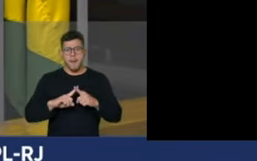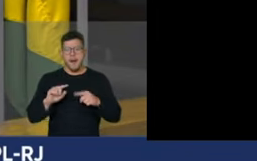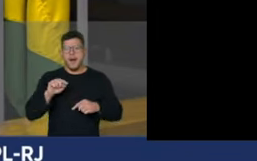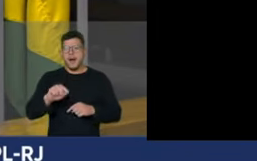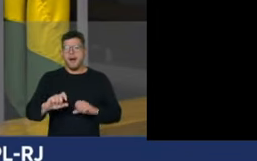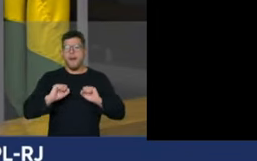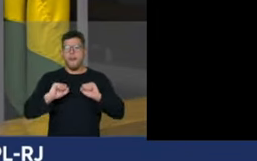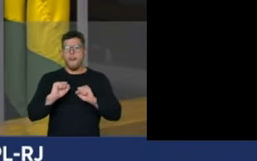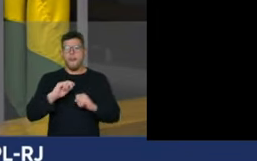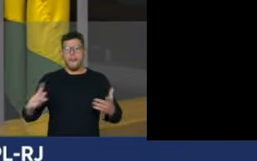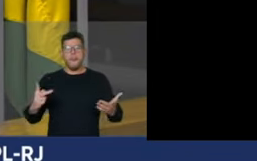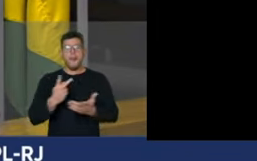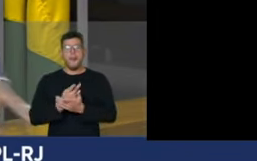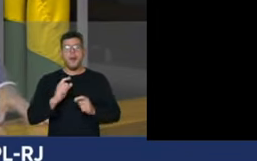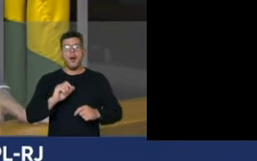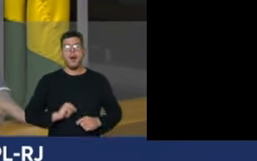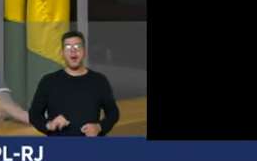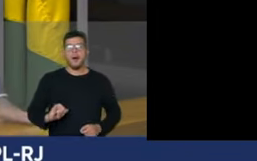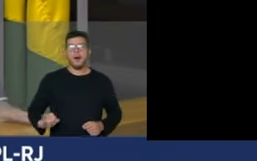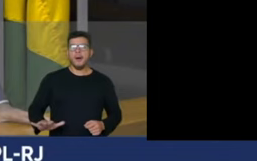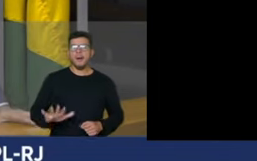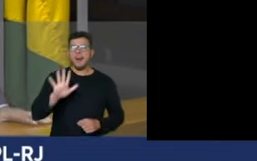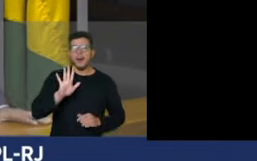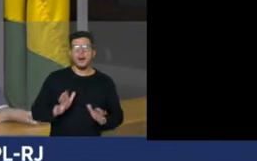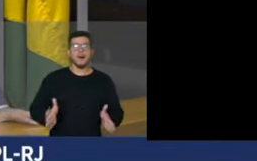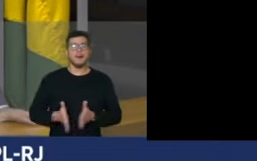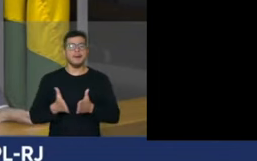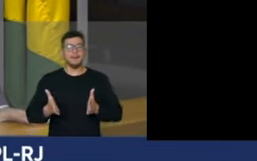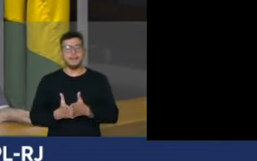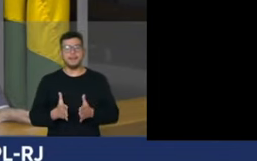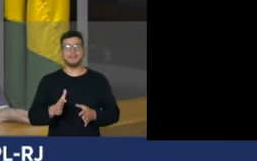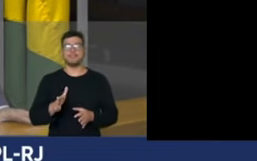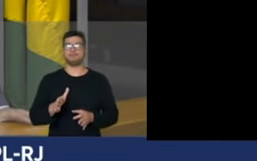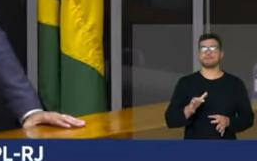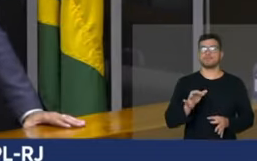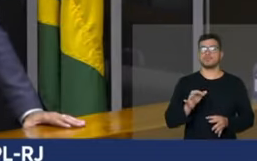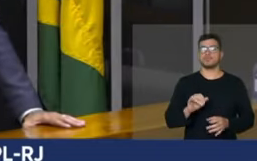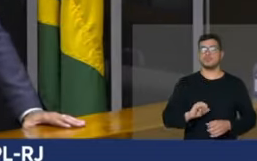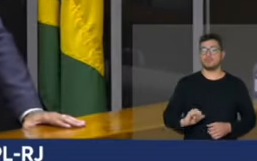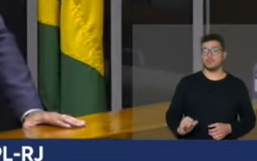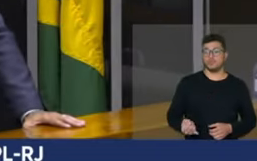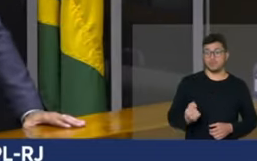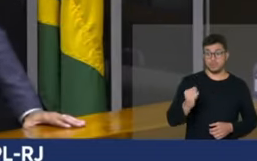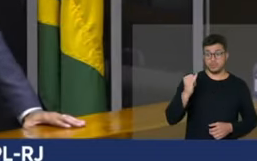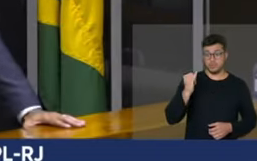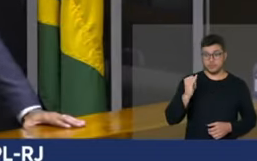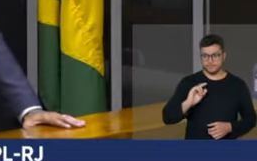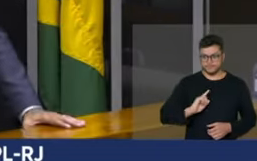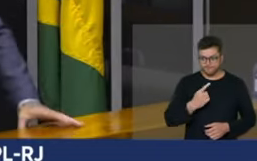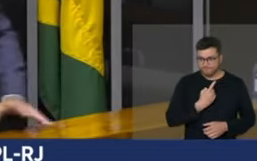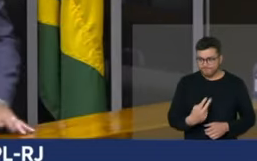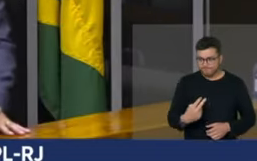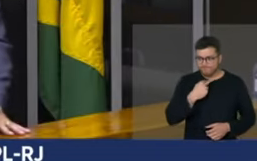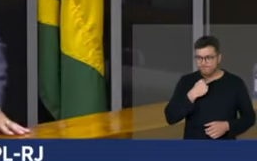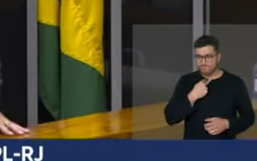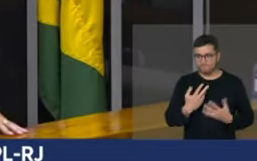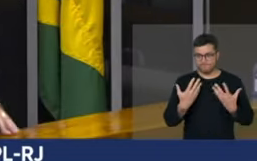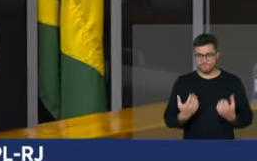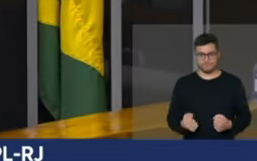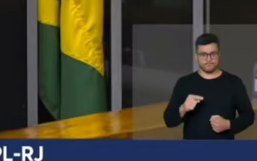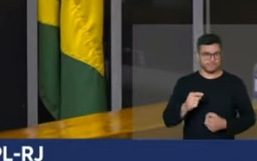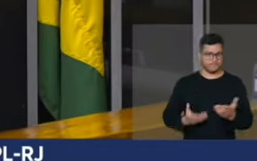miséria, juros altos, mais impostos para a população. Não podemos permitir que isso passe nessa